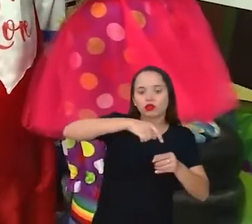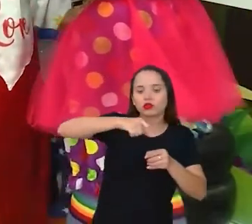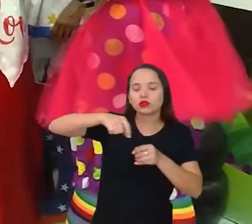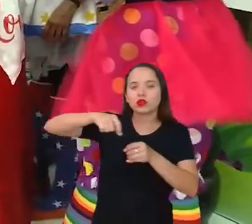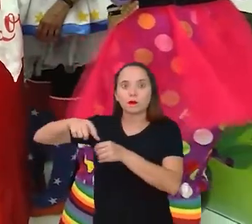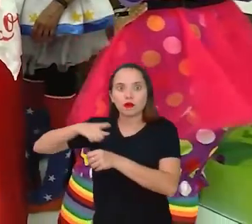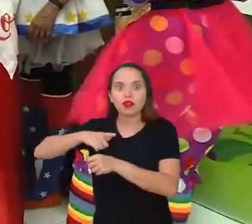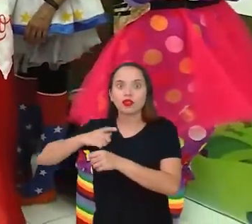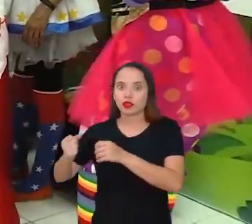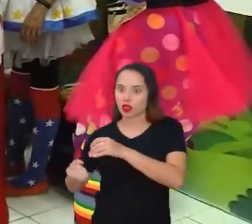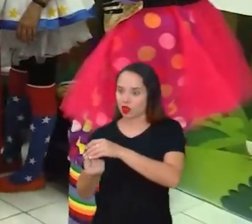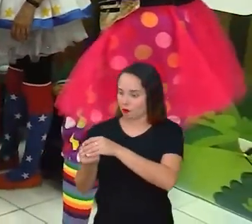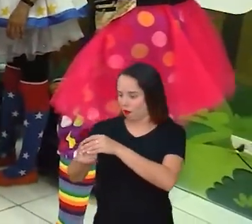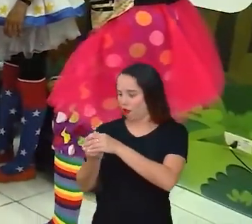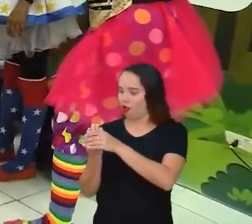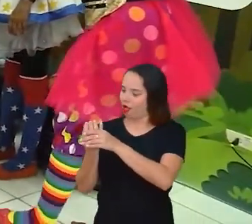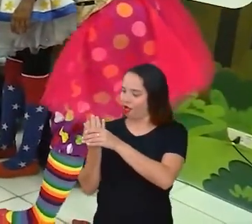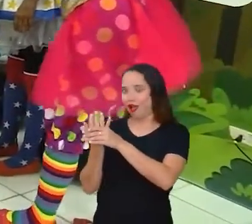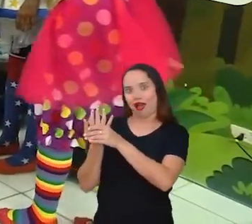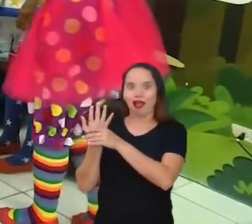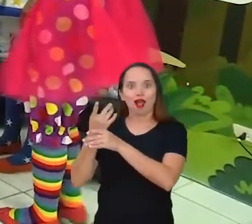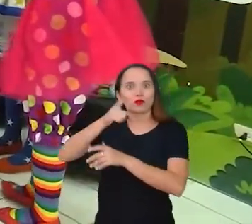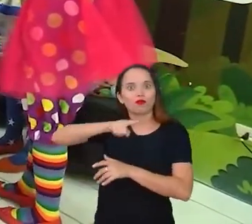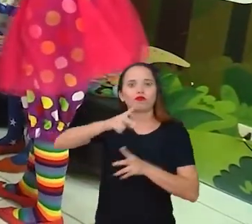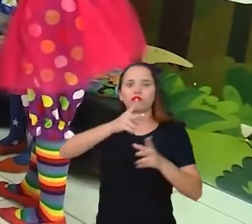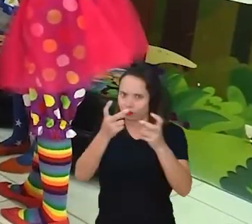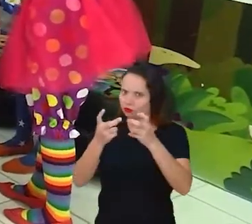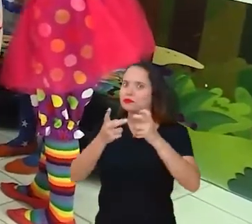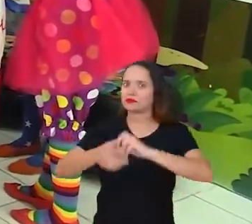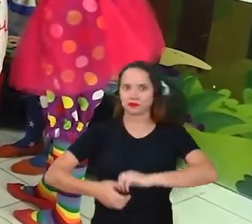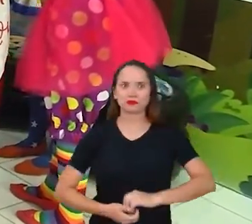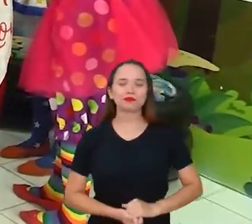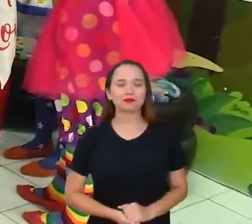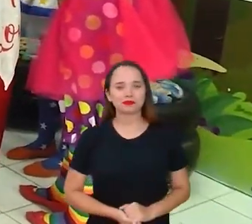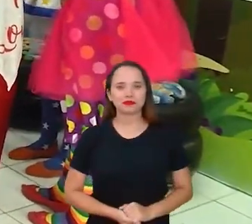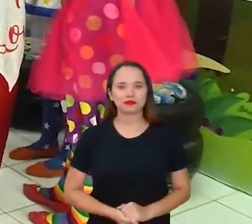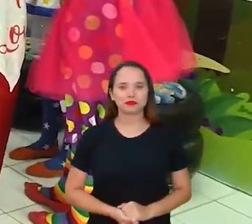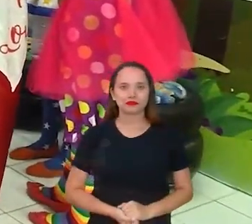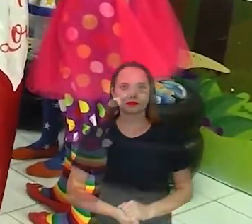a plantinha para vocês observarem.